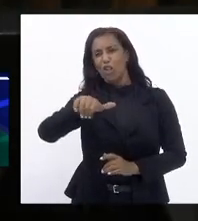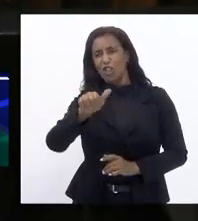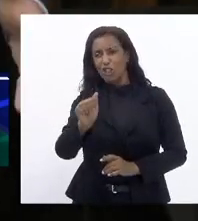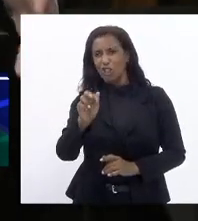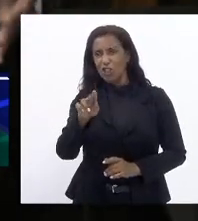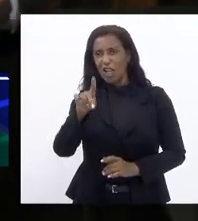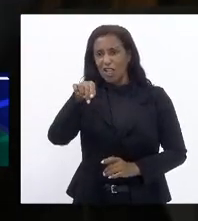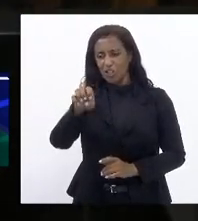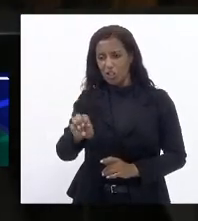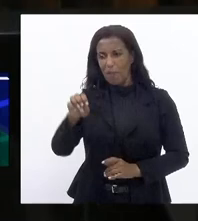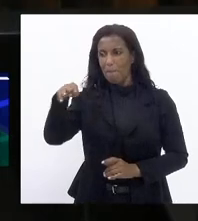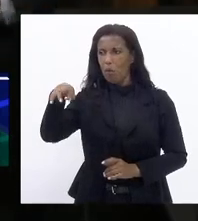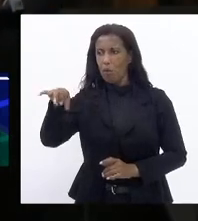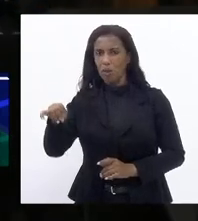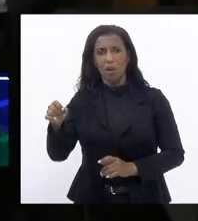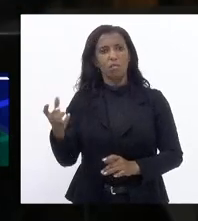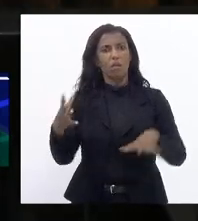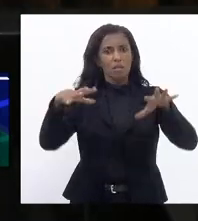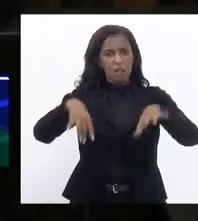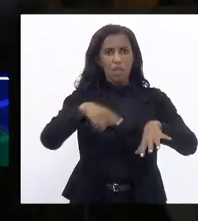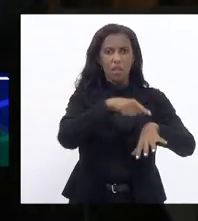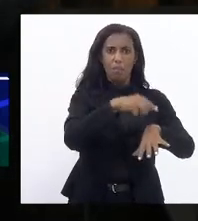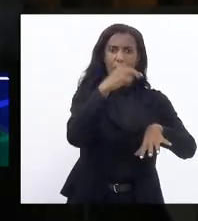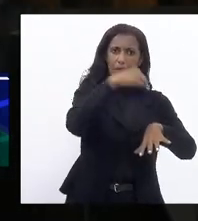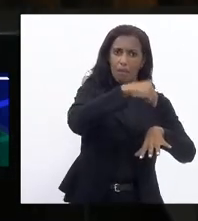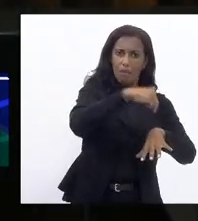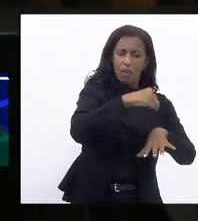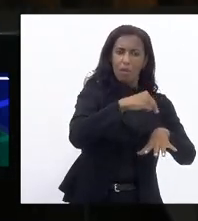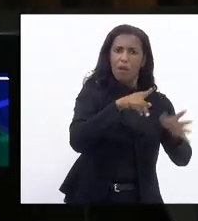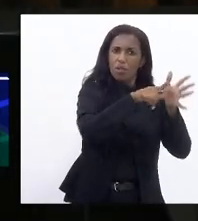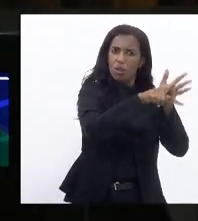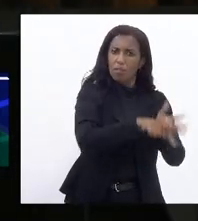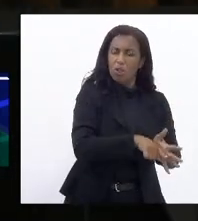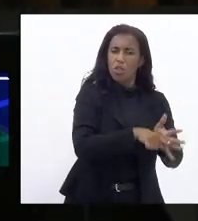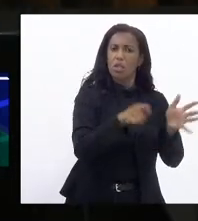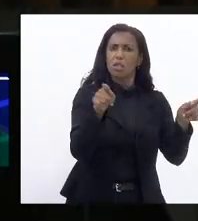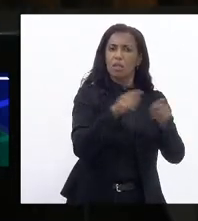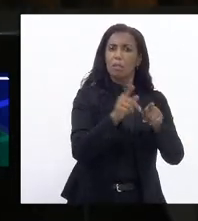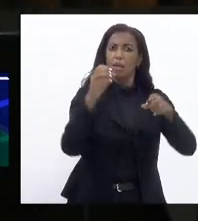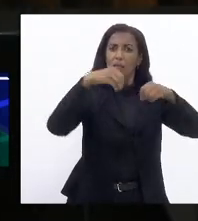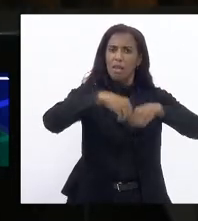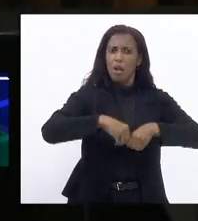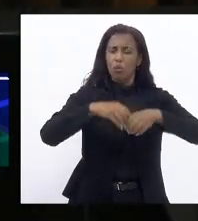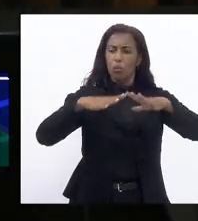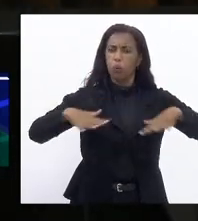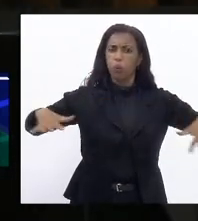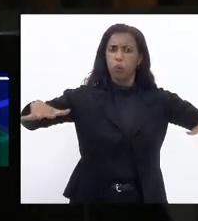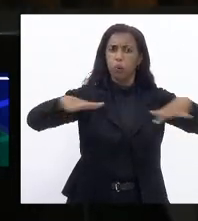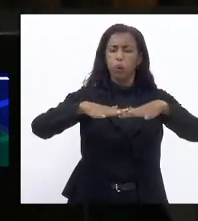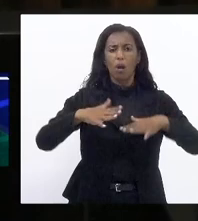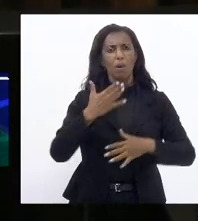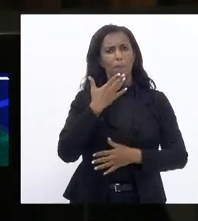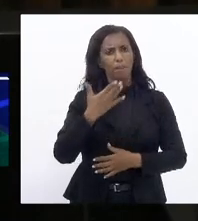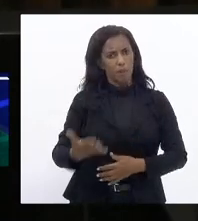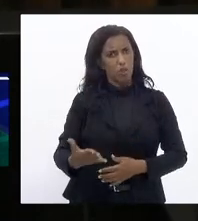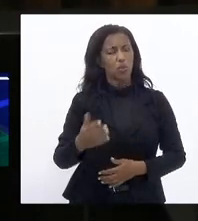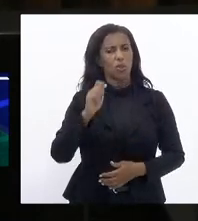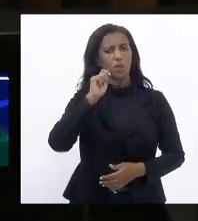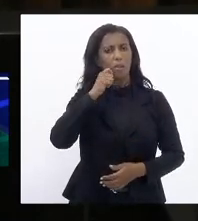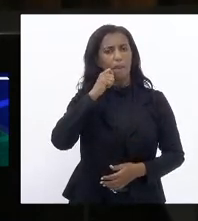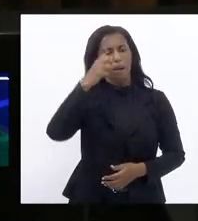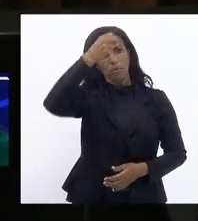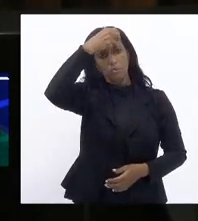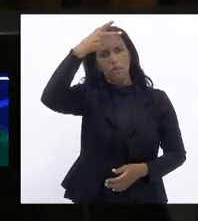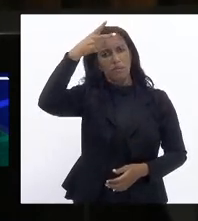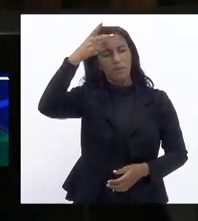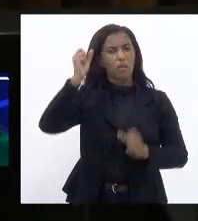que está ali dentro, na mesma área, na mesma mata. Então, eu queria fazer aqui essa manifestação, fazer um apelo ao prefeito Eduardo Paes,